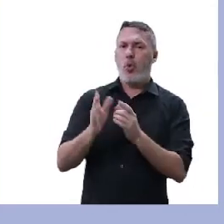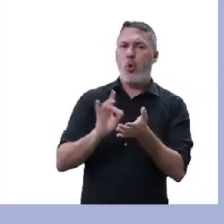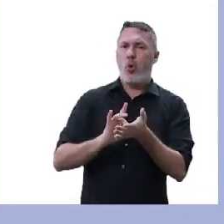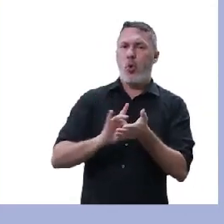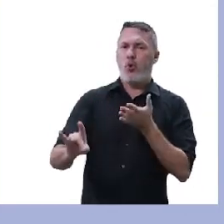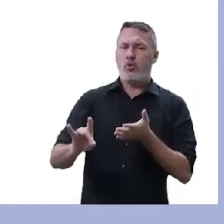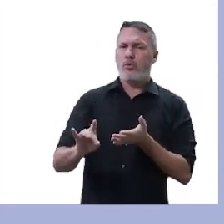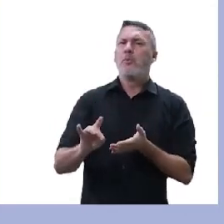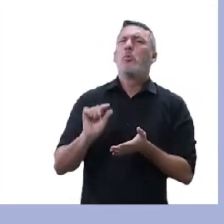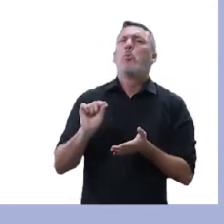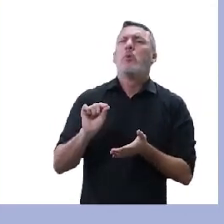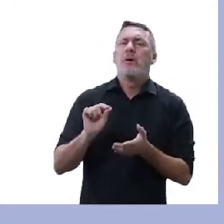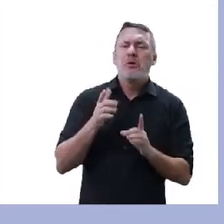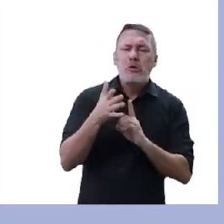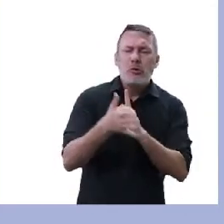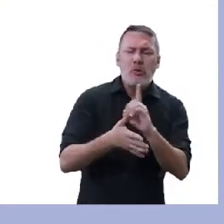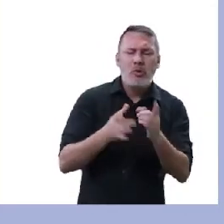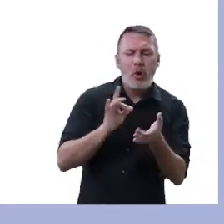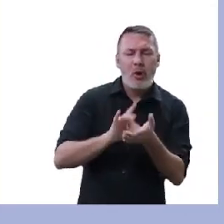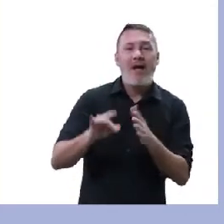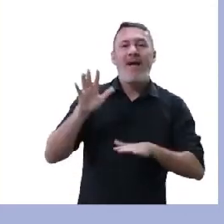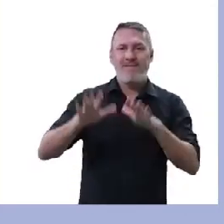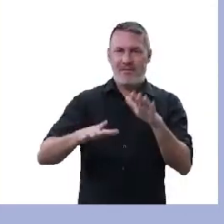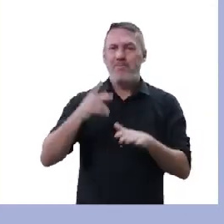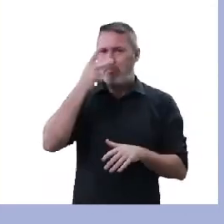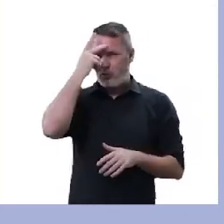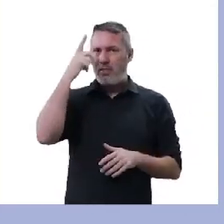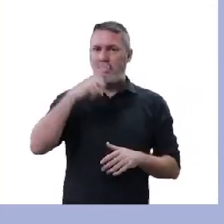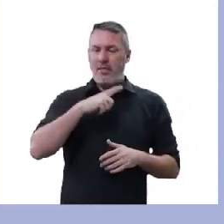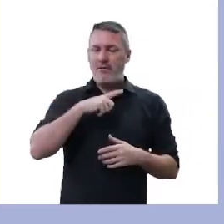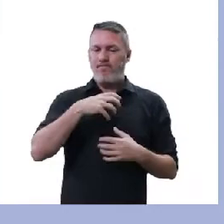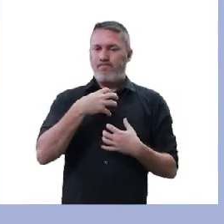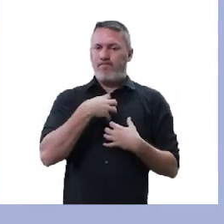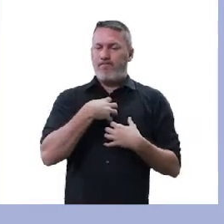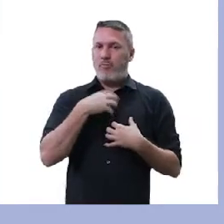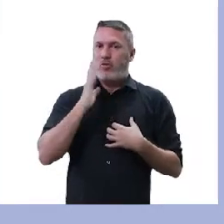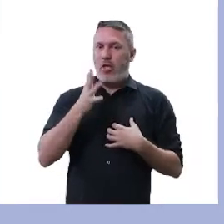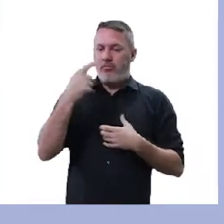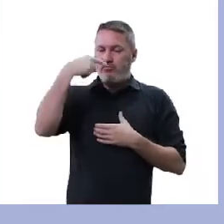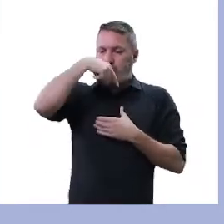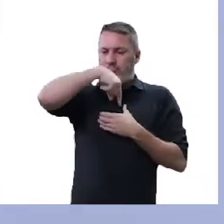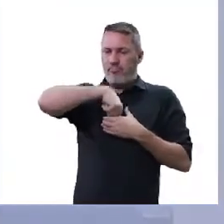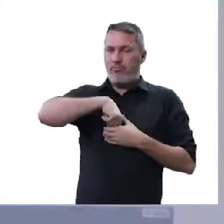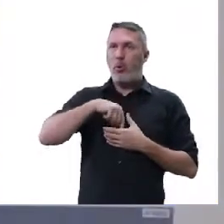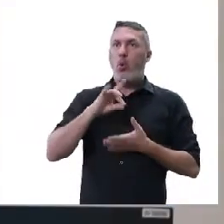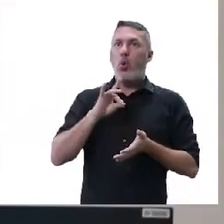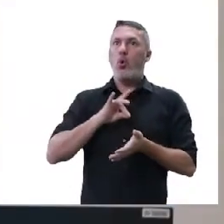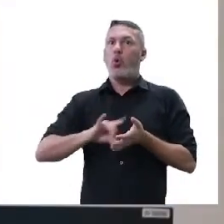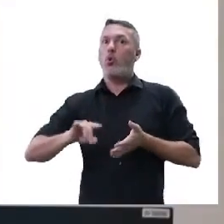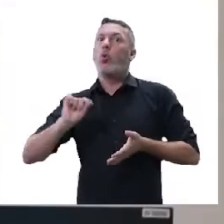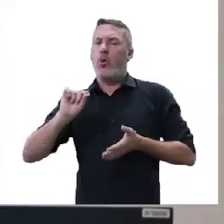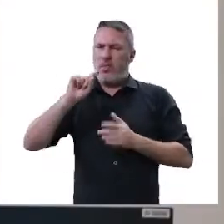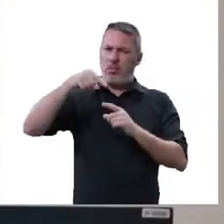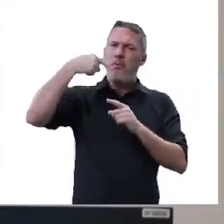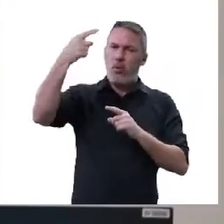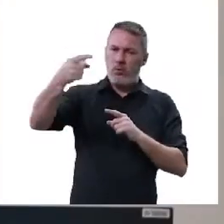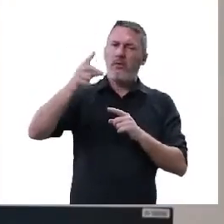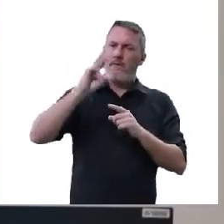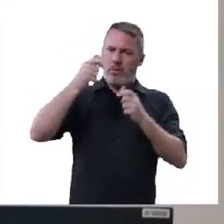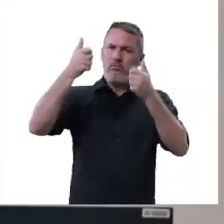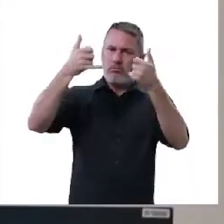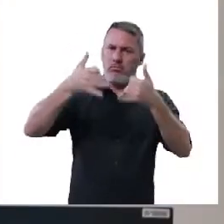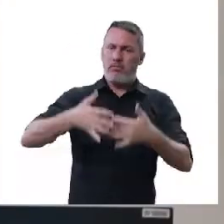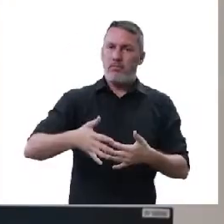ódio. Ou seja, a pessoa já possui um certo ódio, nós vamos falar sobre isso numa outra